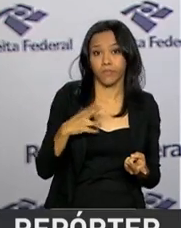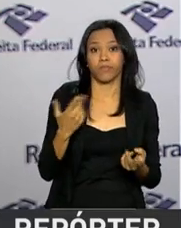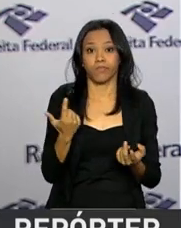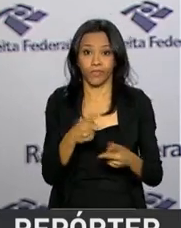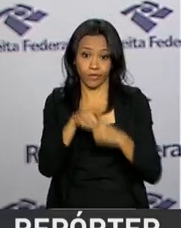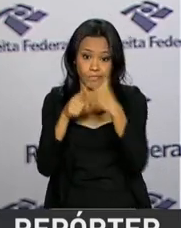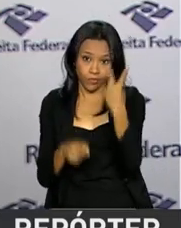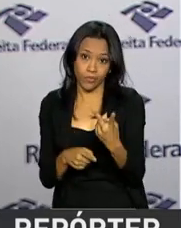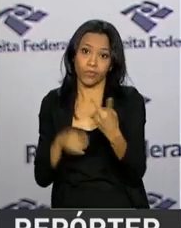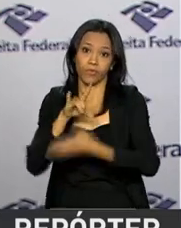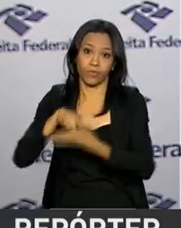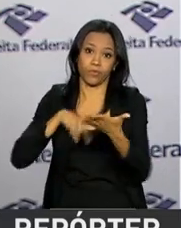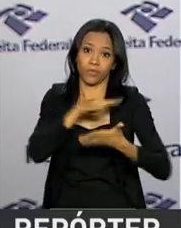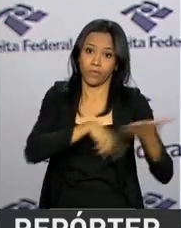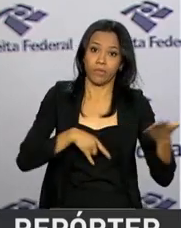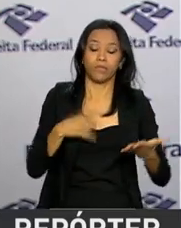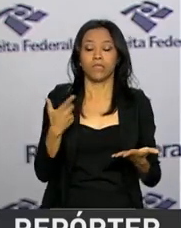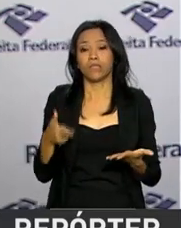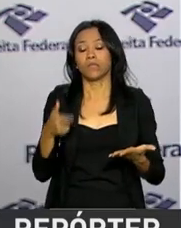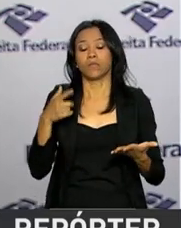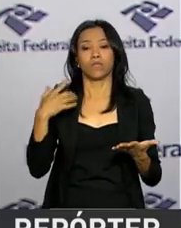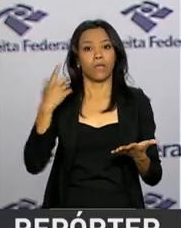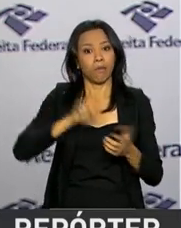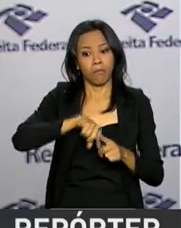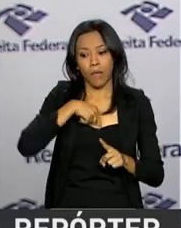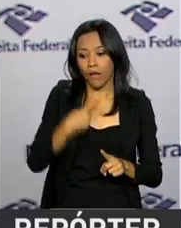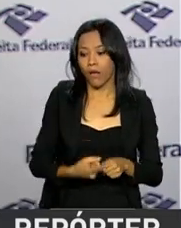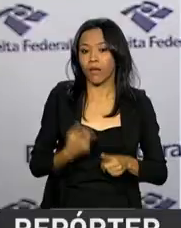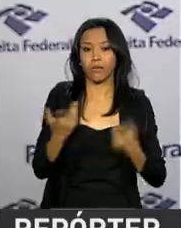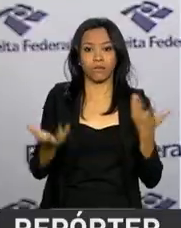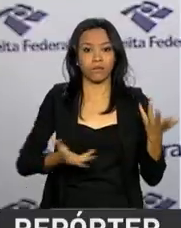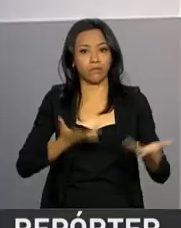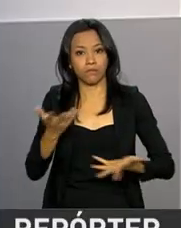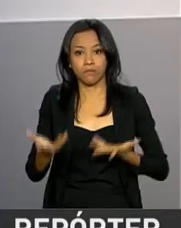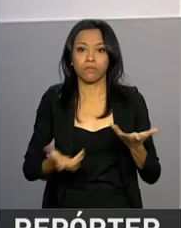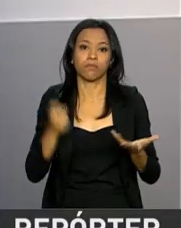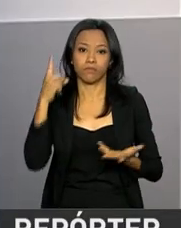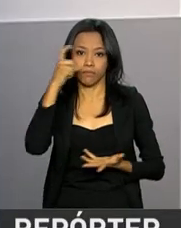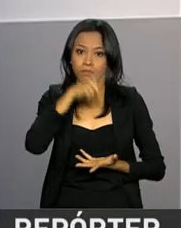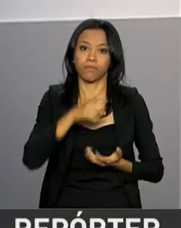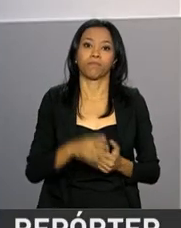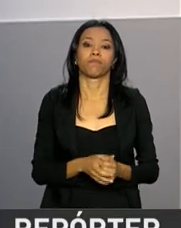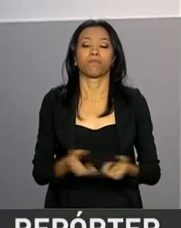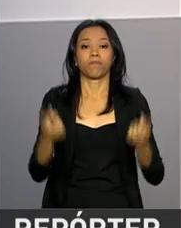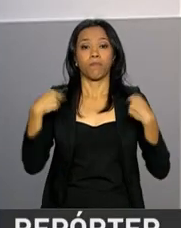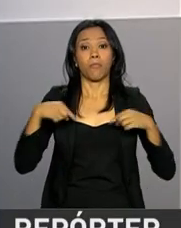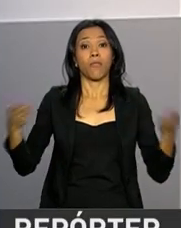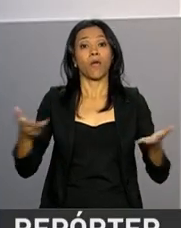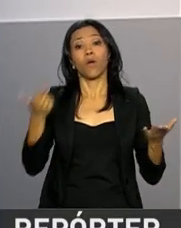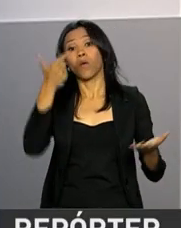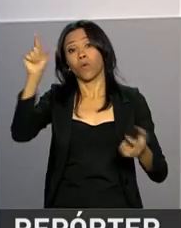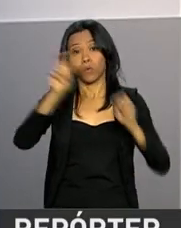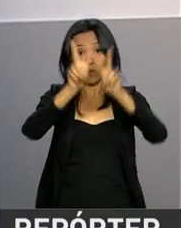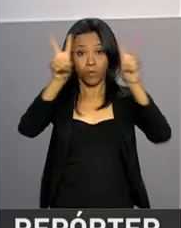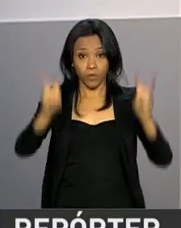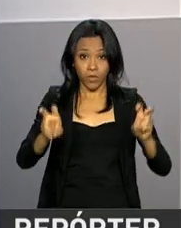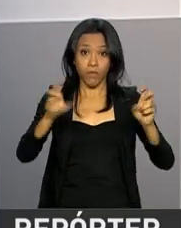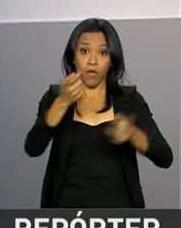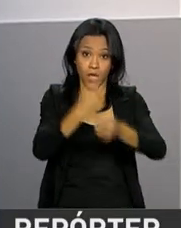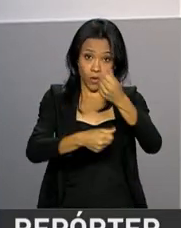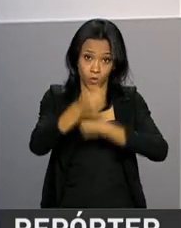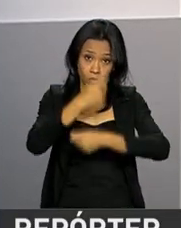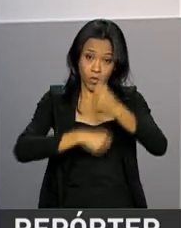isso requeria um procedimento a mais por parte do contribuinte e agora falando em economia os analistas